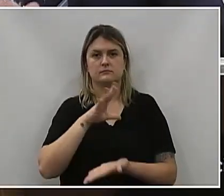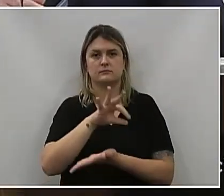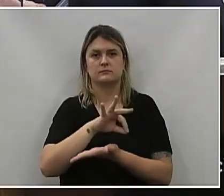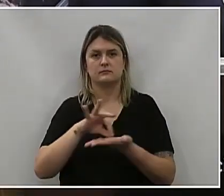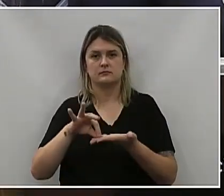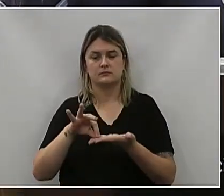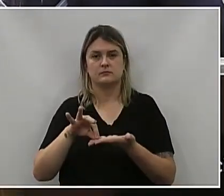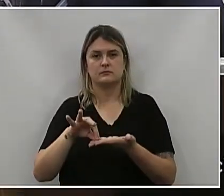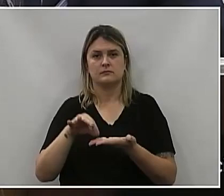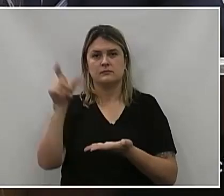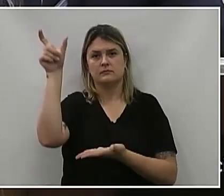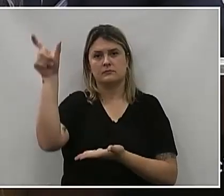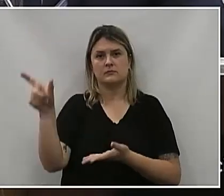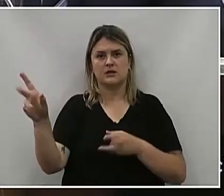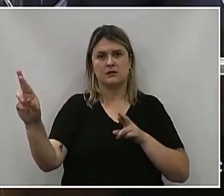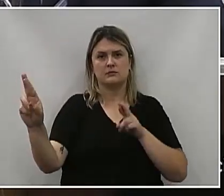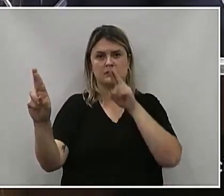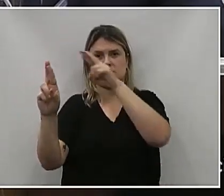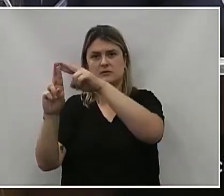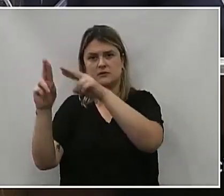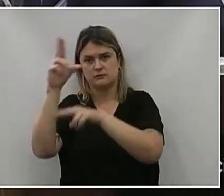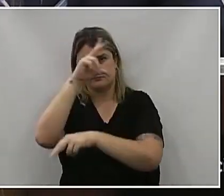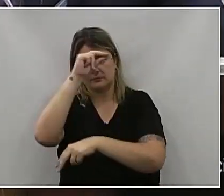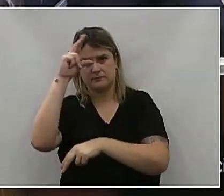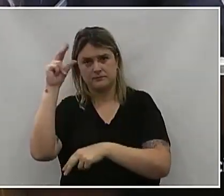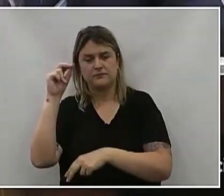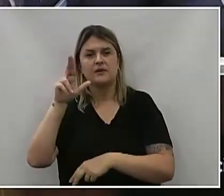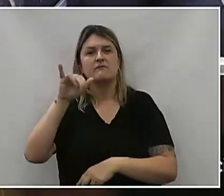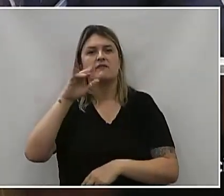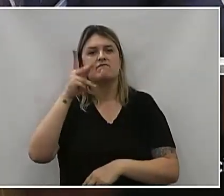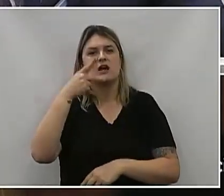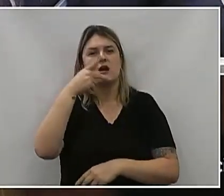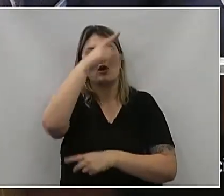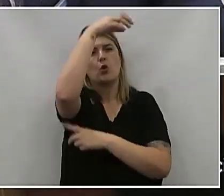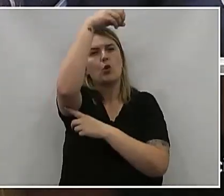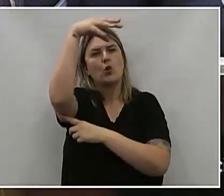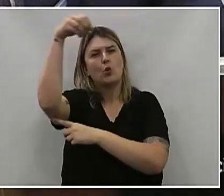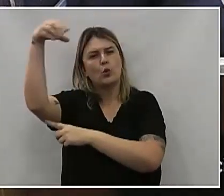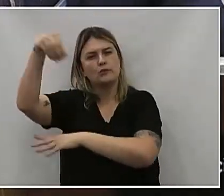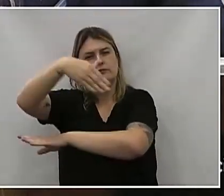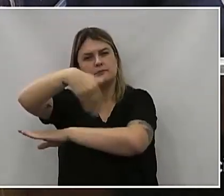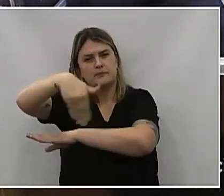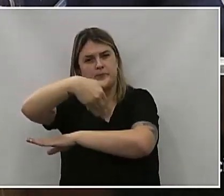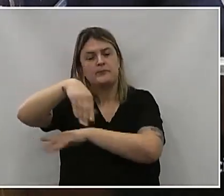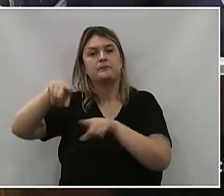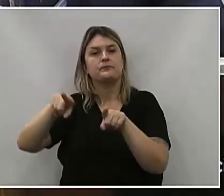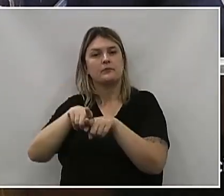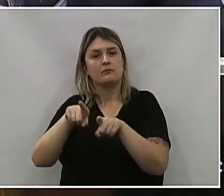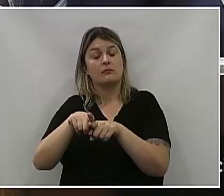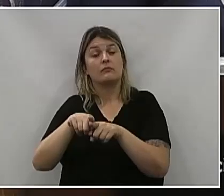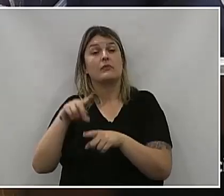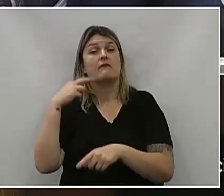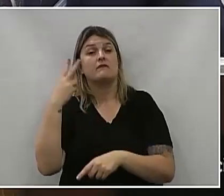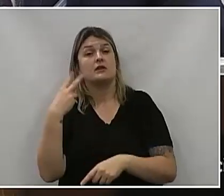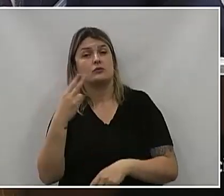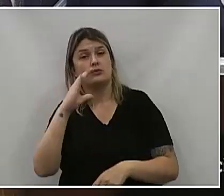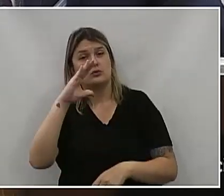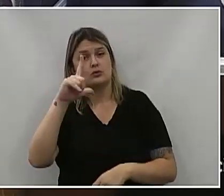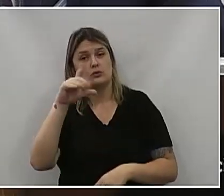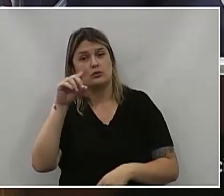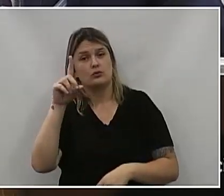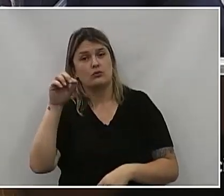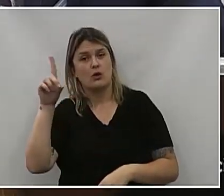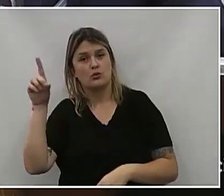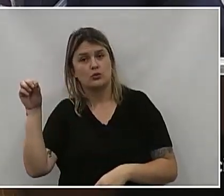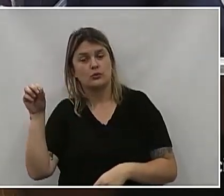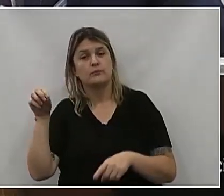Encontra-se inscrito representante do Executivo Municipal para falar sobre a iluminação pública. E os vereadores Clodoaldo Goetz